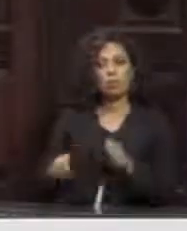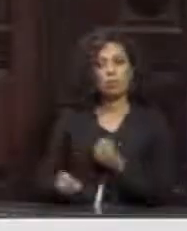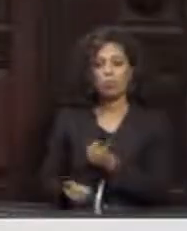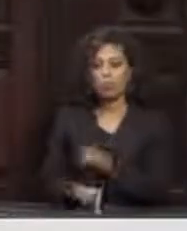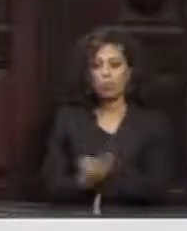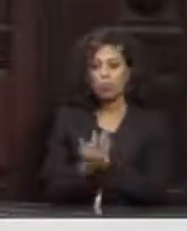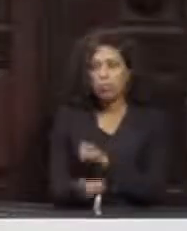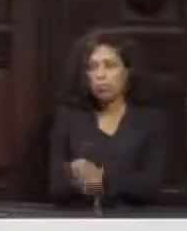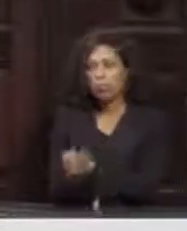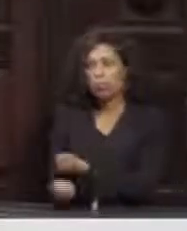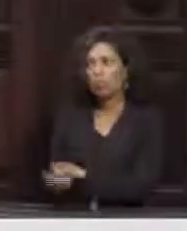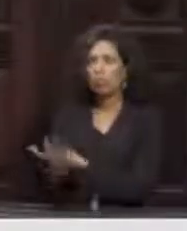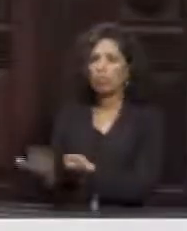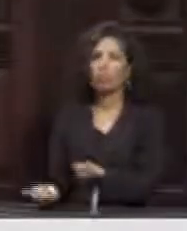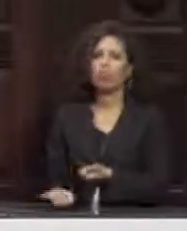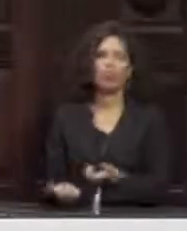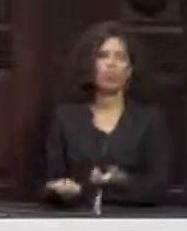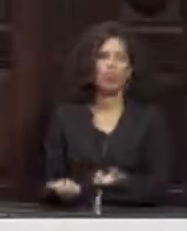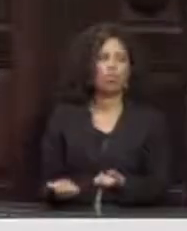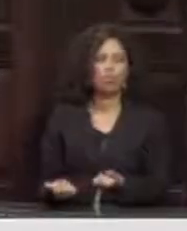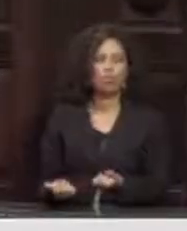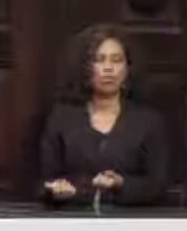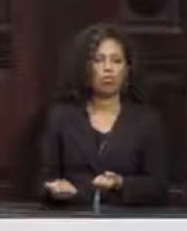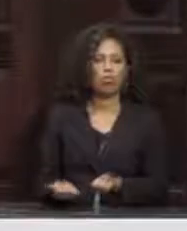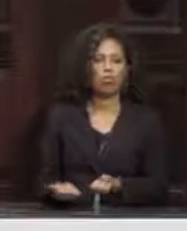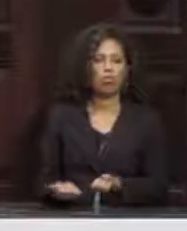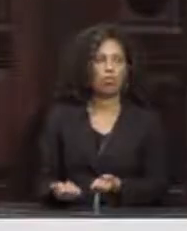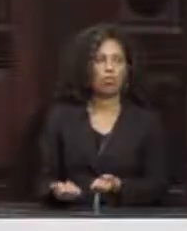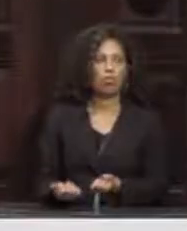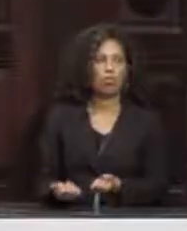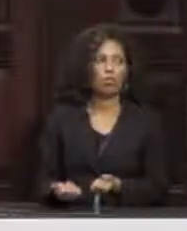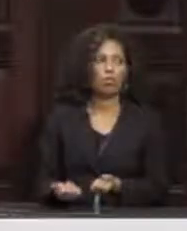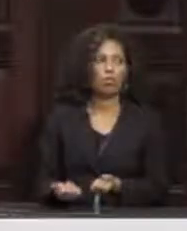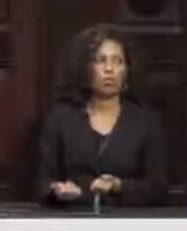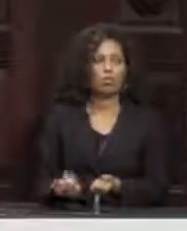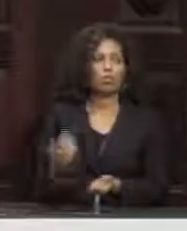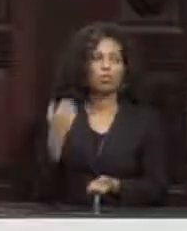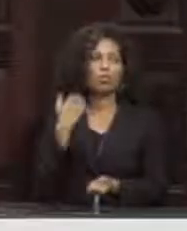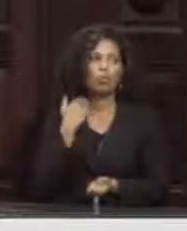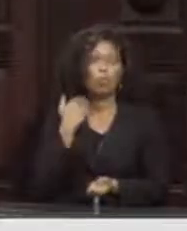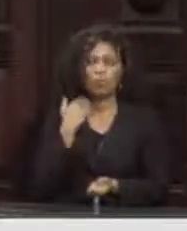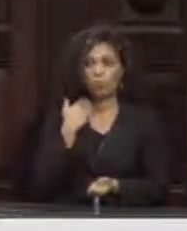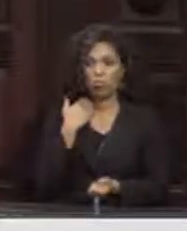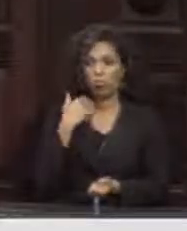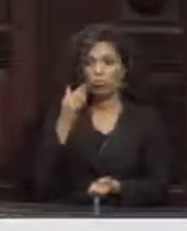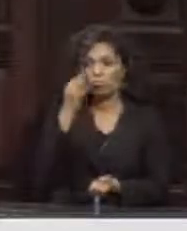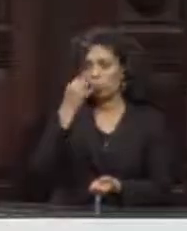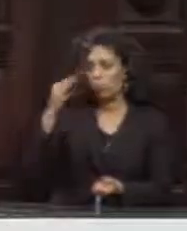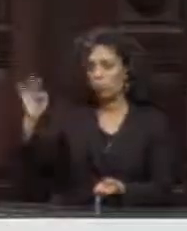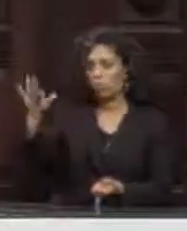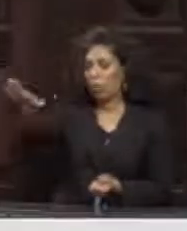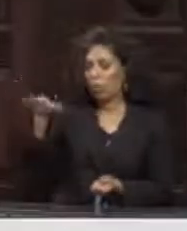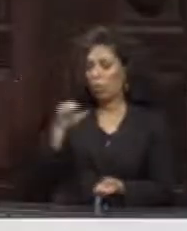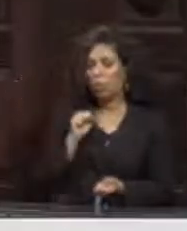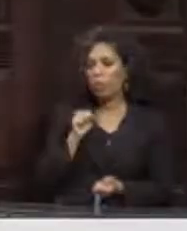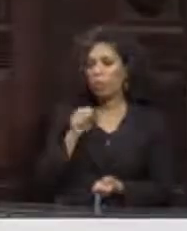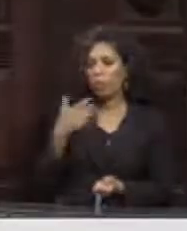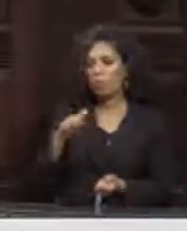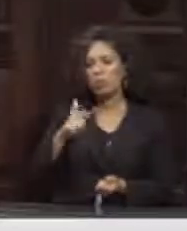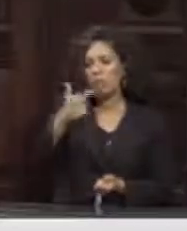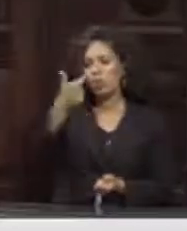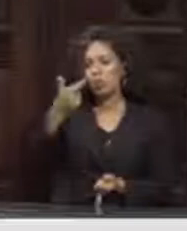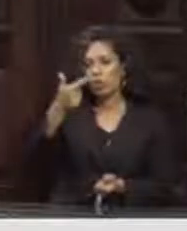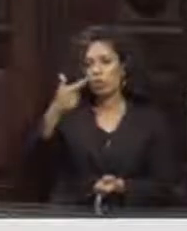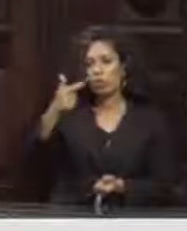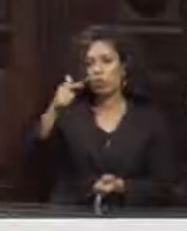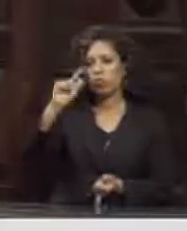dinheiro, que é o tal de Paribas. Pegou um pouco mais de 2 bilhões e 900, e quando